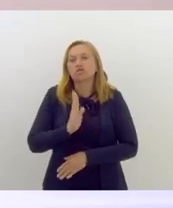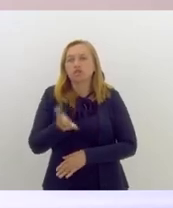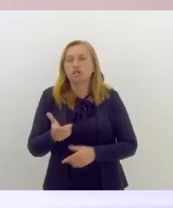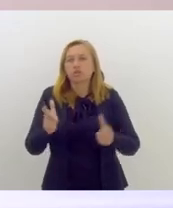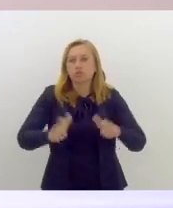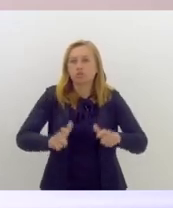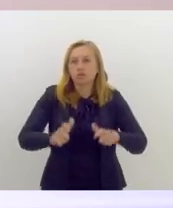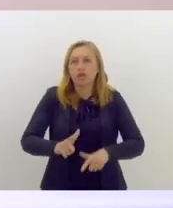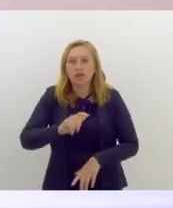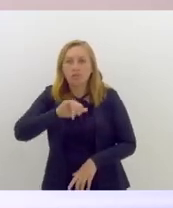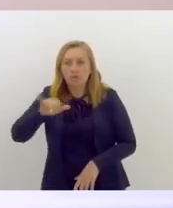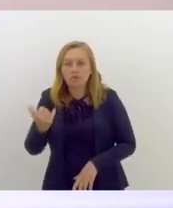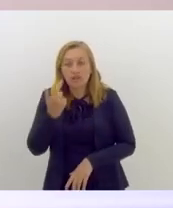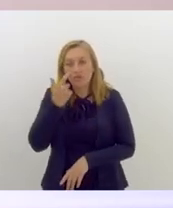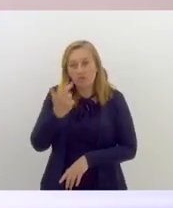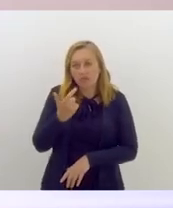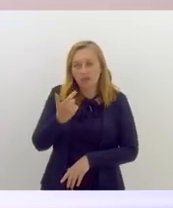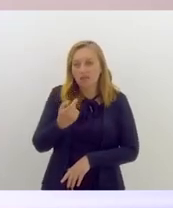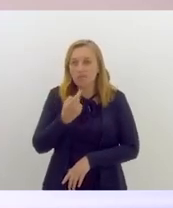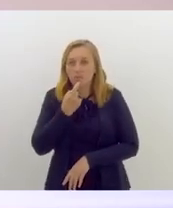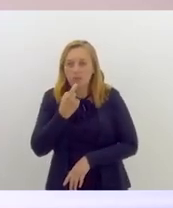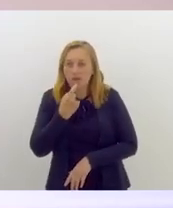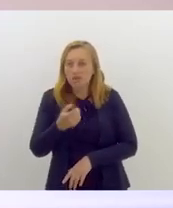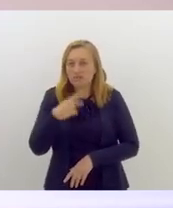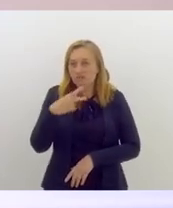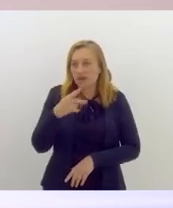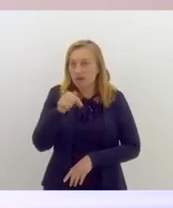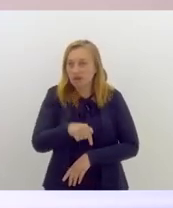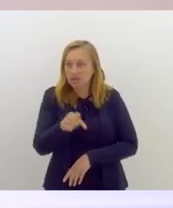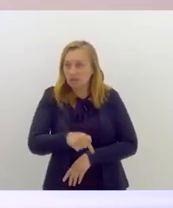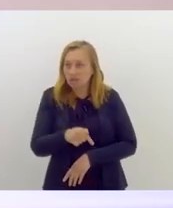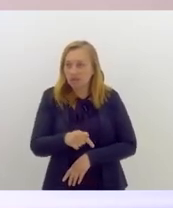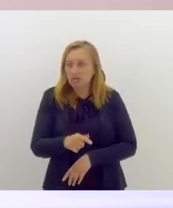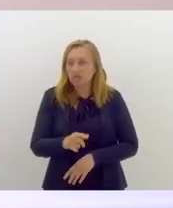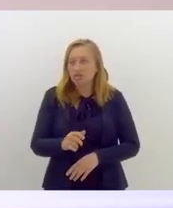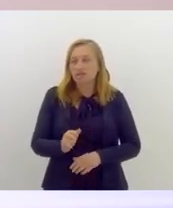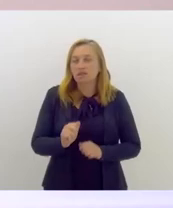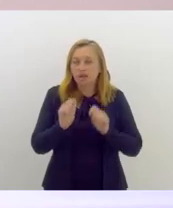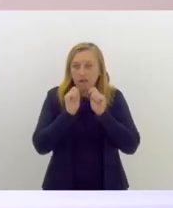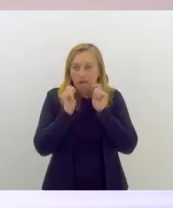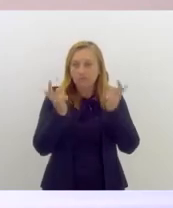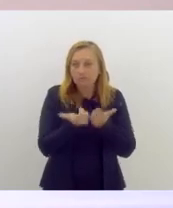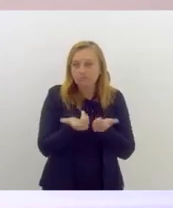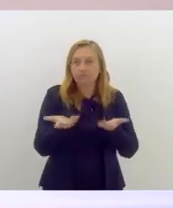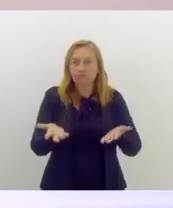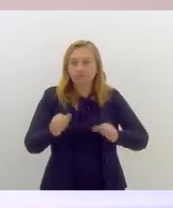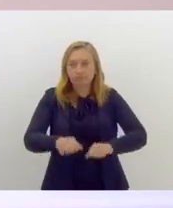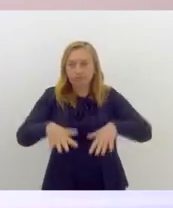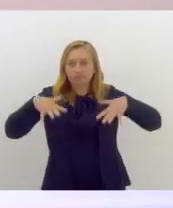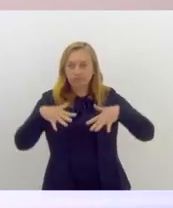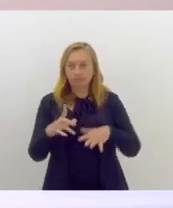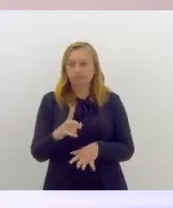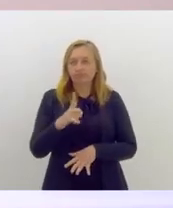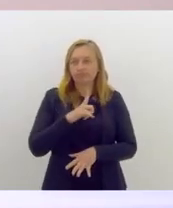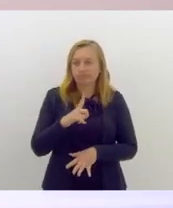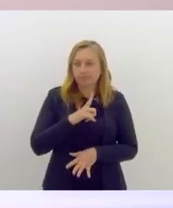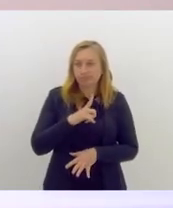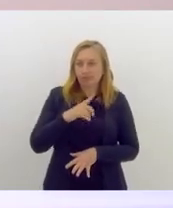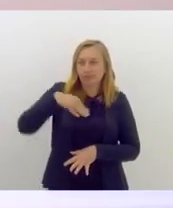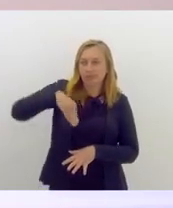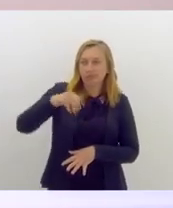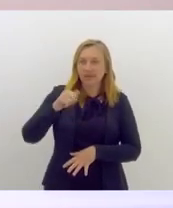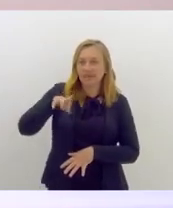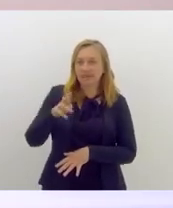e aproveitar ele de perto já que foi falado aqui na Assembleia Legislativa no plenário que ainda existe manguezal